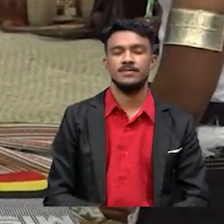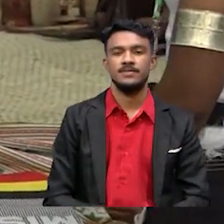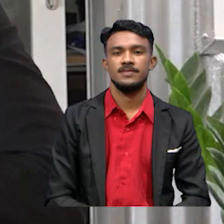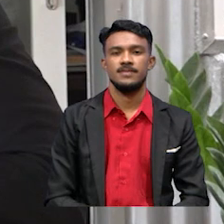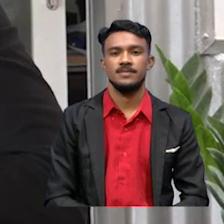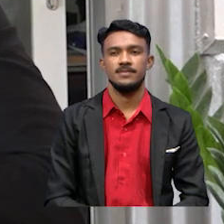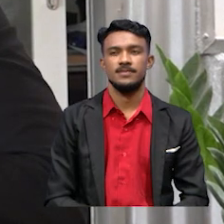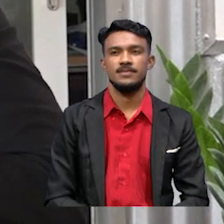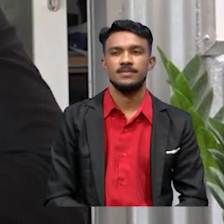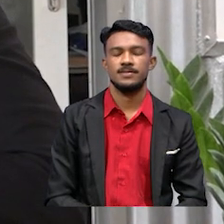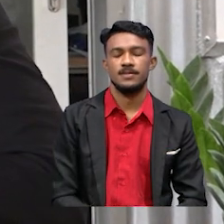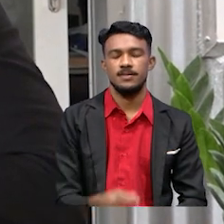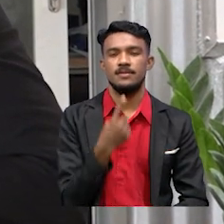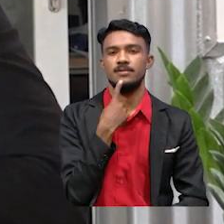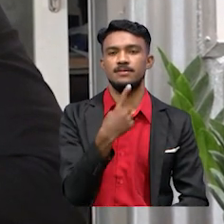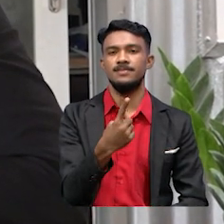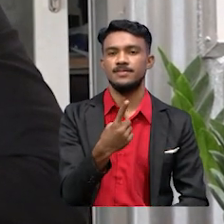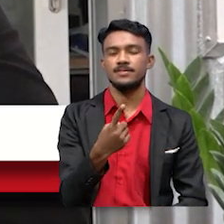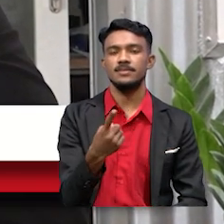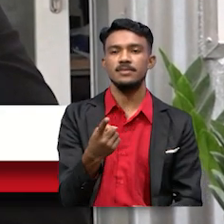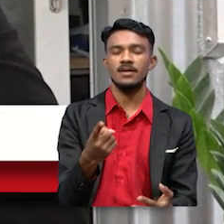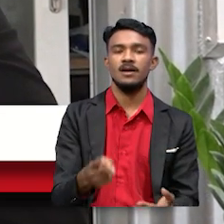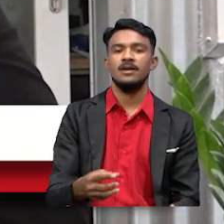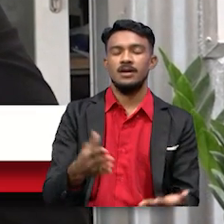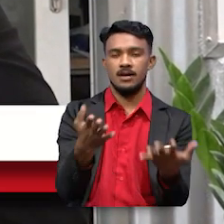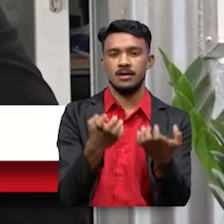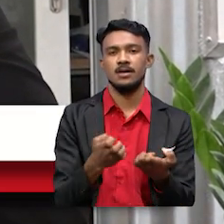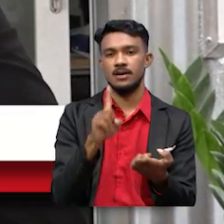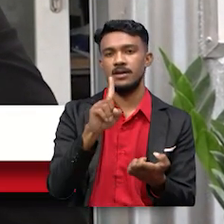Ne significa acordo ira entre